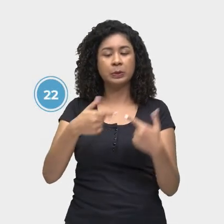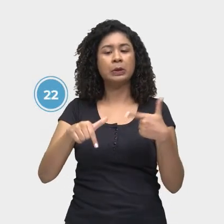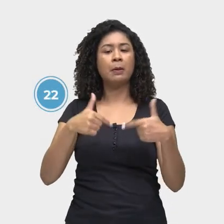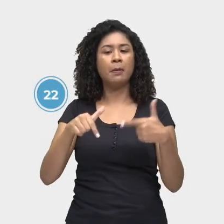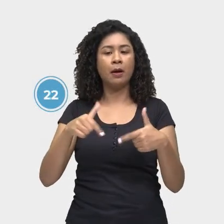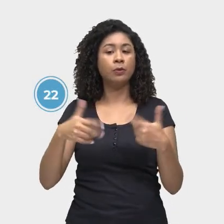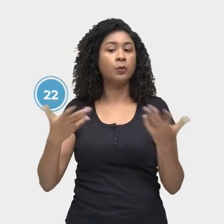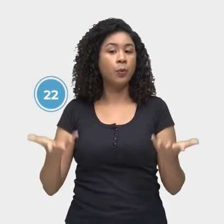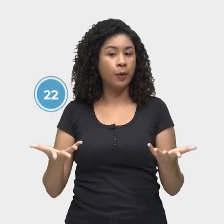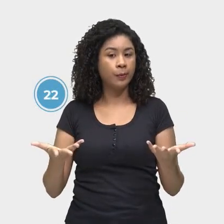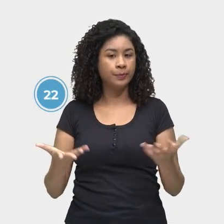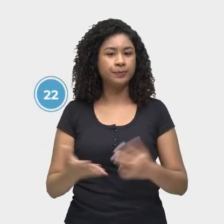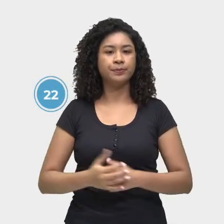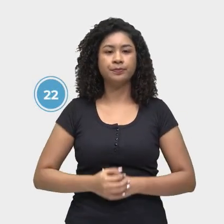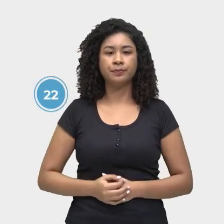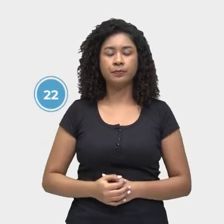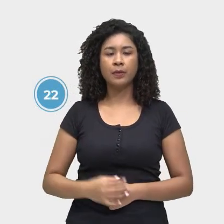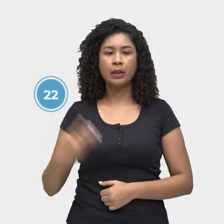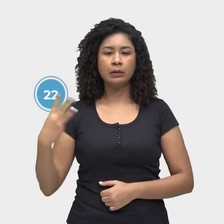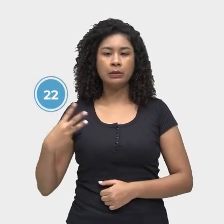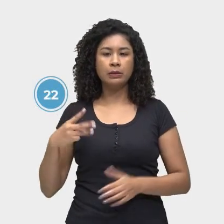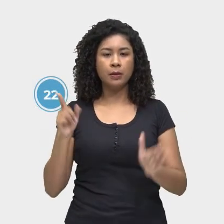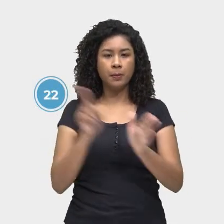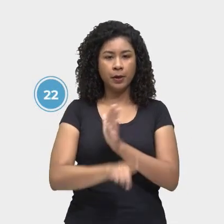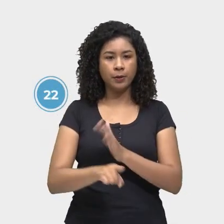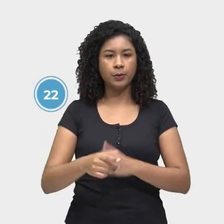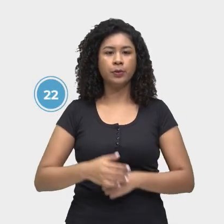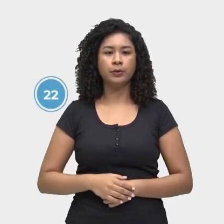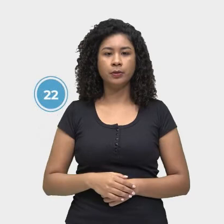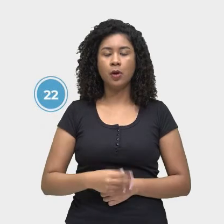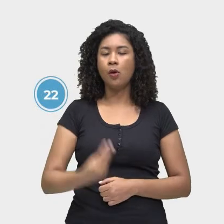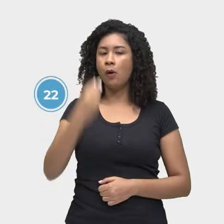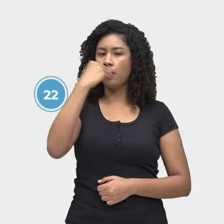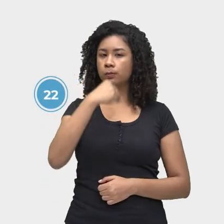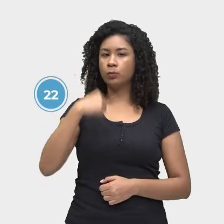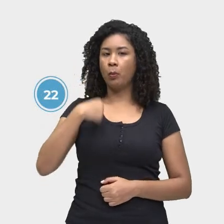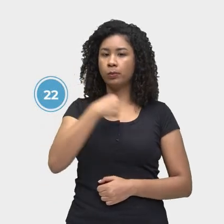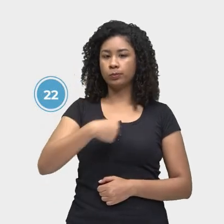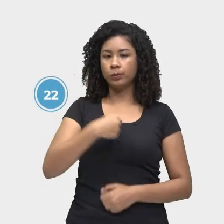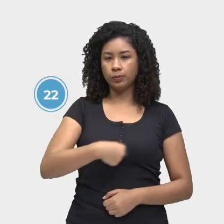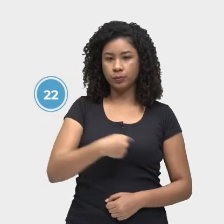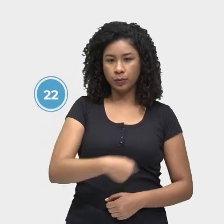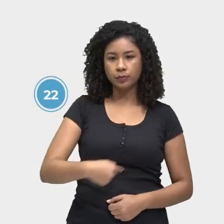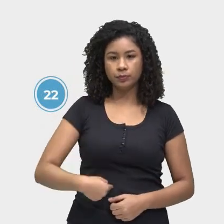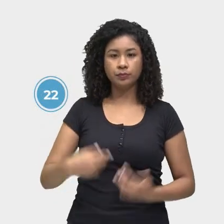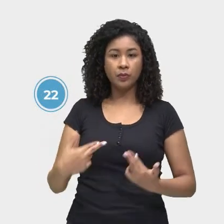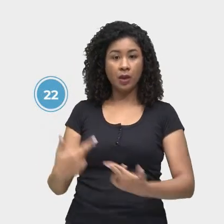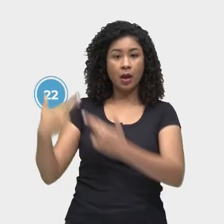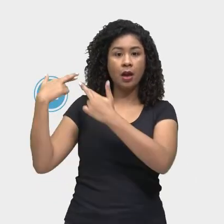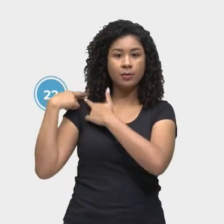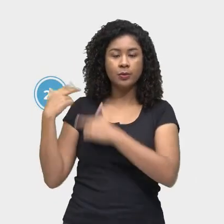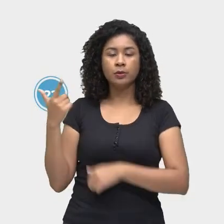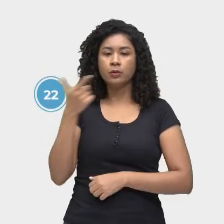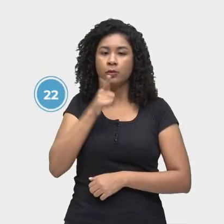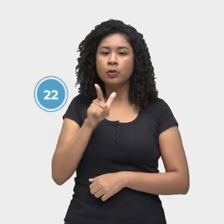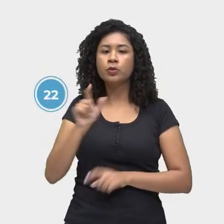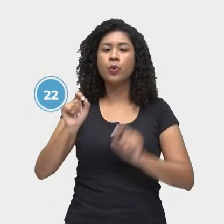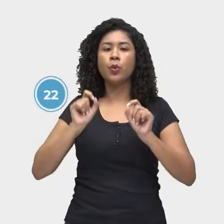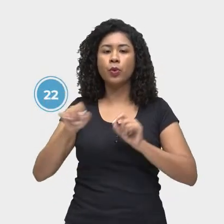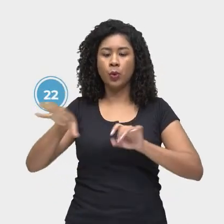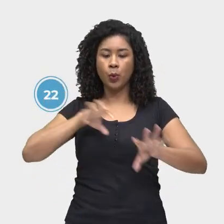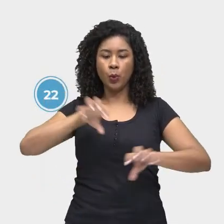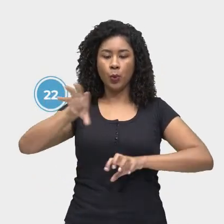A terceira questão diz o seguinte: o aparelho digestivo ou sistema digestório é o sistema responsável por obter dos alimentos ingeridos